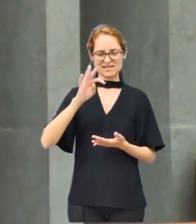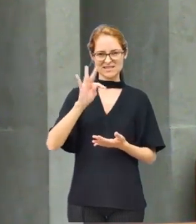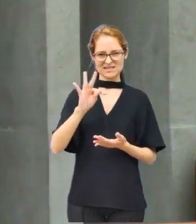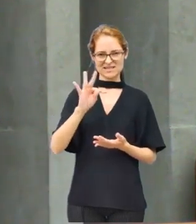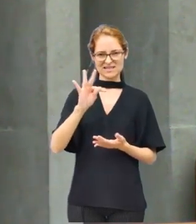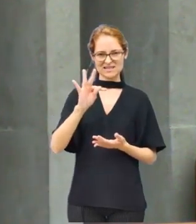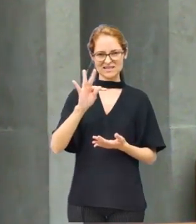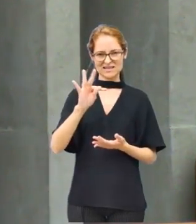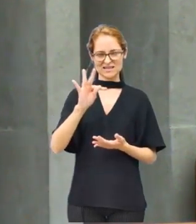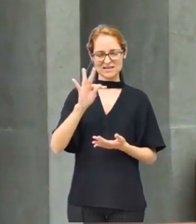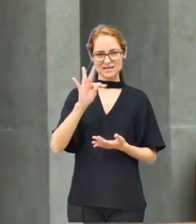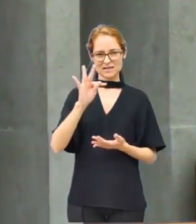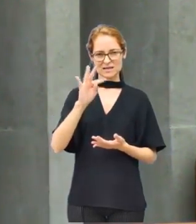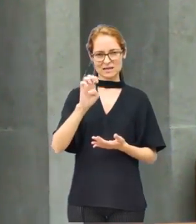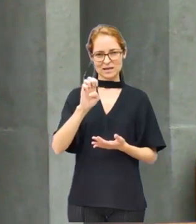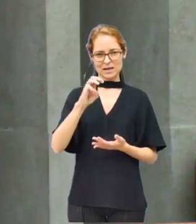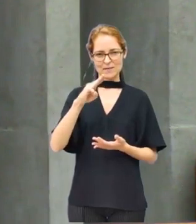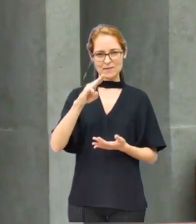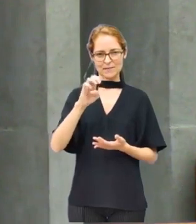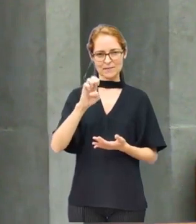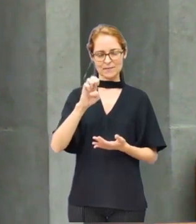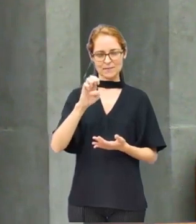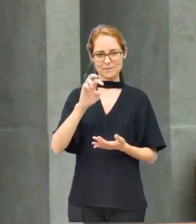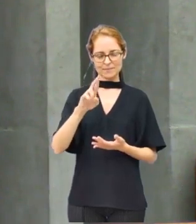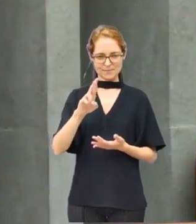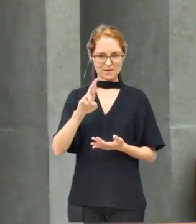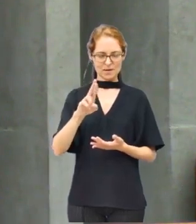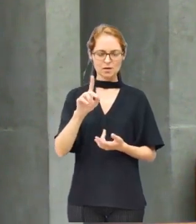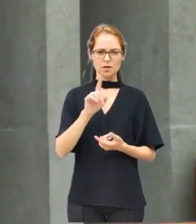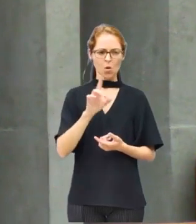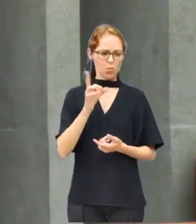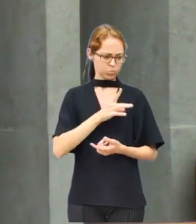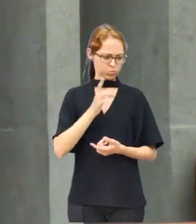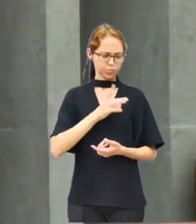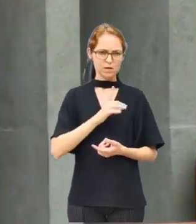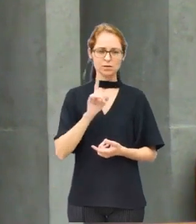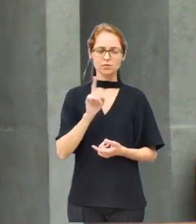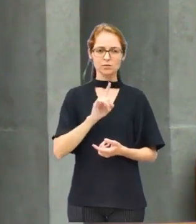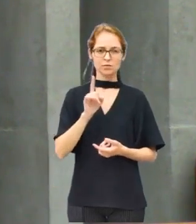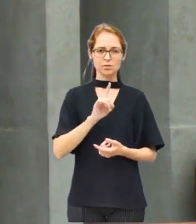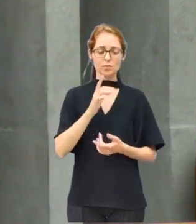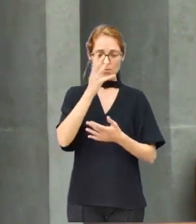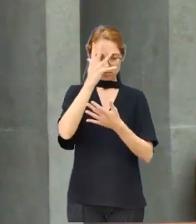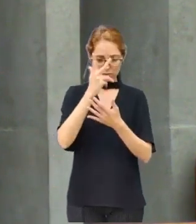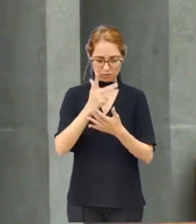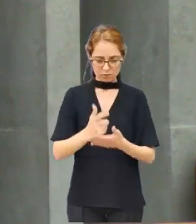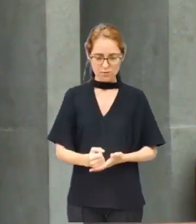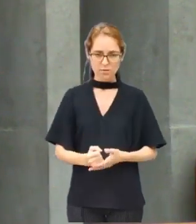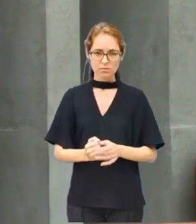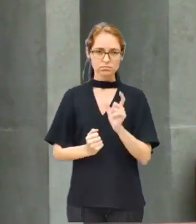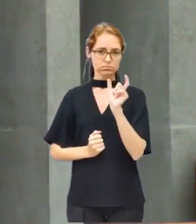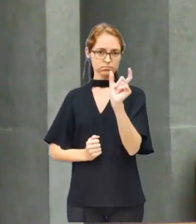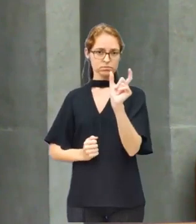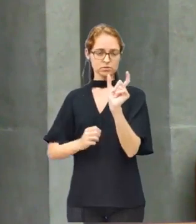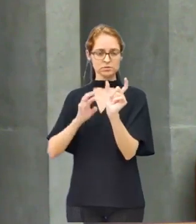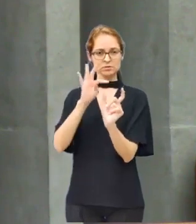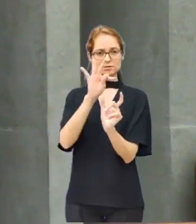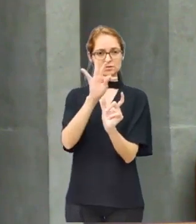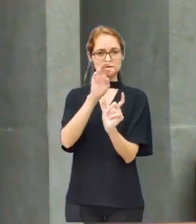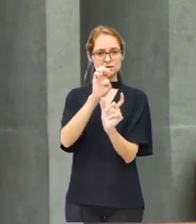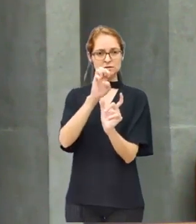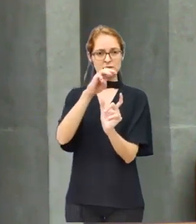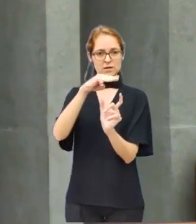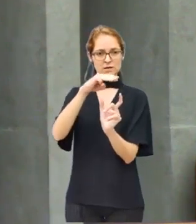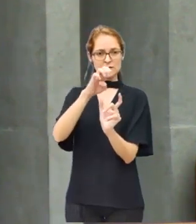adorar. Aqueles homens adoraram ao Senhor. Quando nós pegamos essa palavra de temer, no sentido de ter medo, para